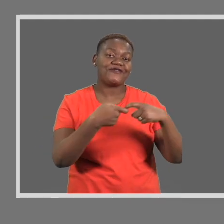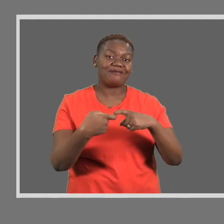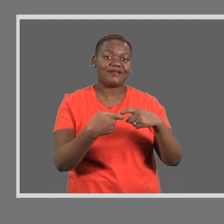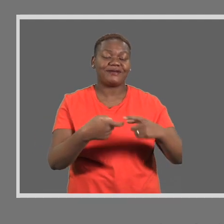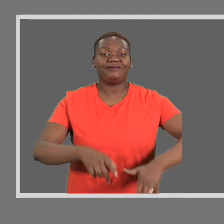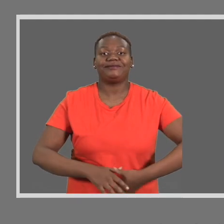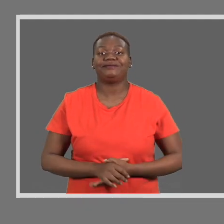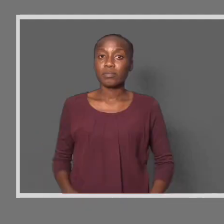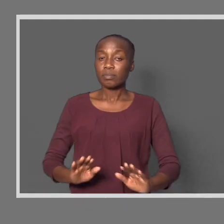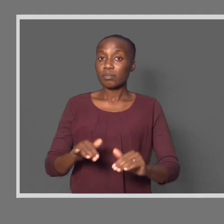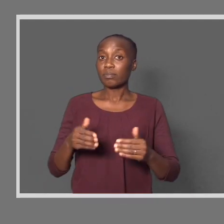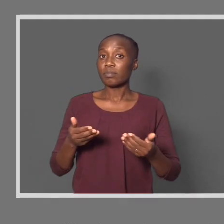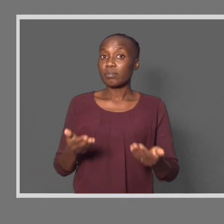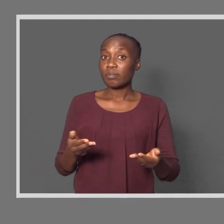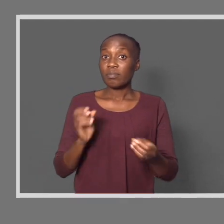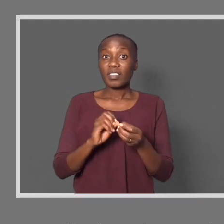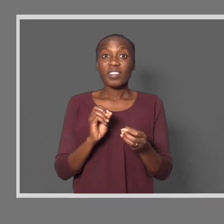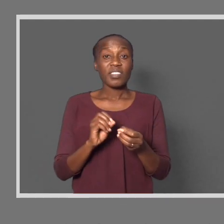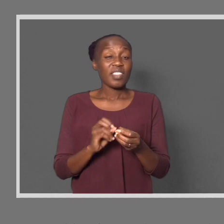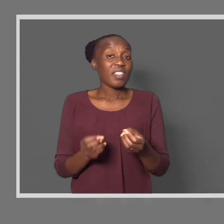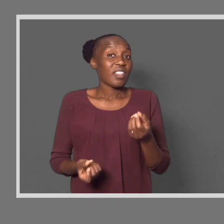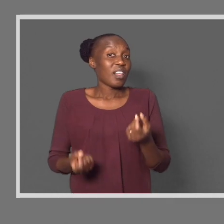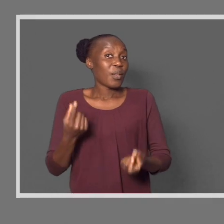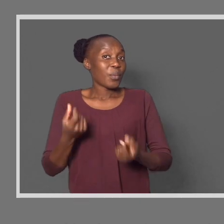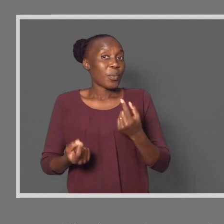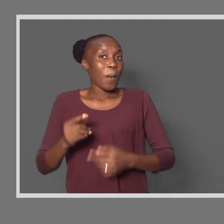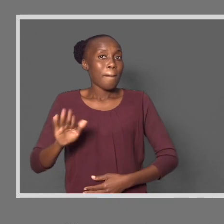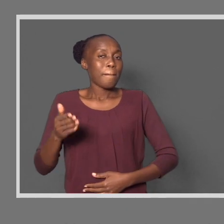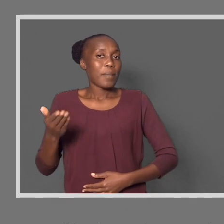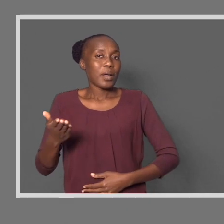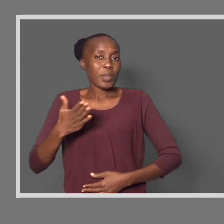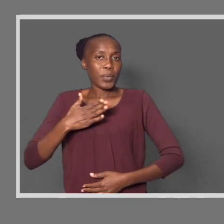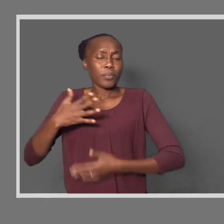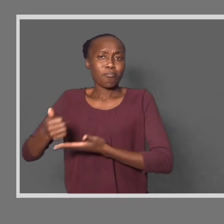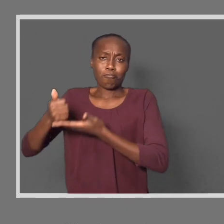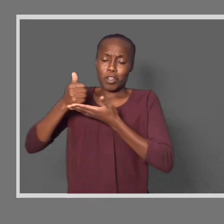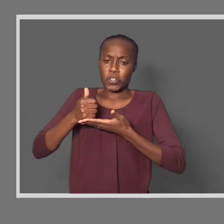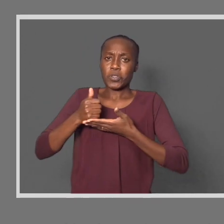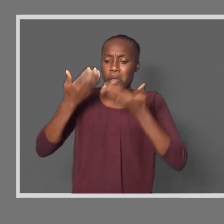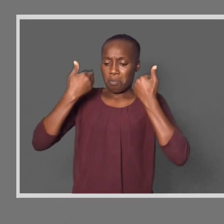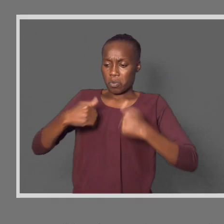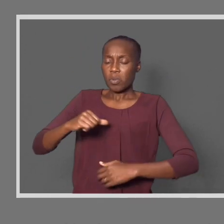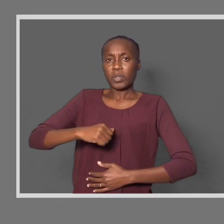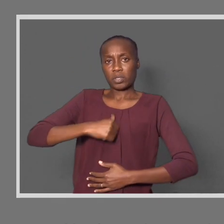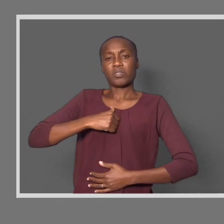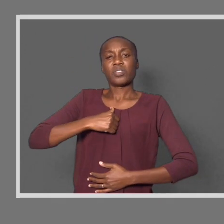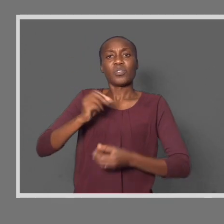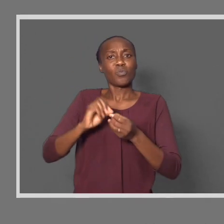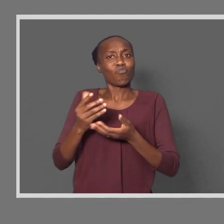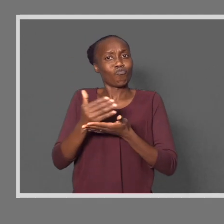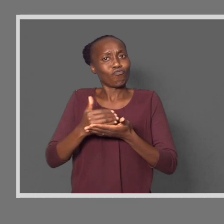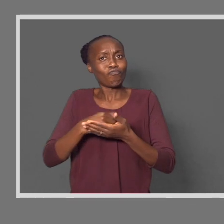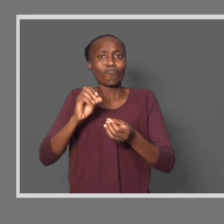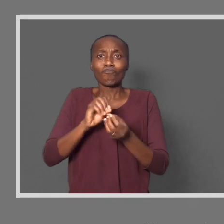as famílias beneficiárias é de fazer alguma coisa para eu poder beneficiar para mim mesmo porque